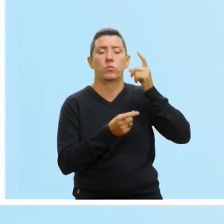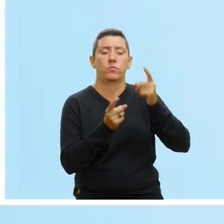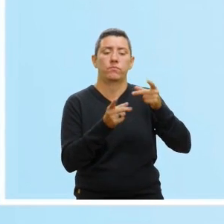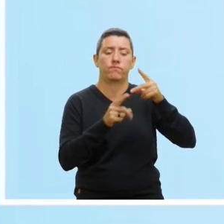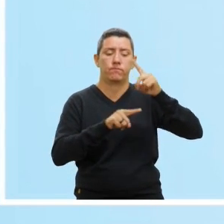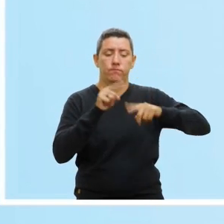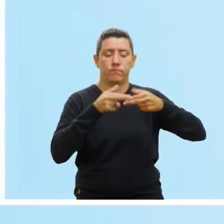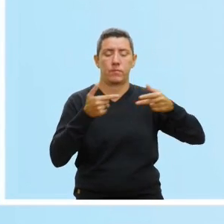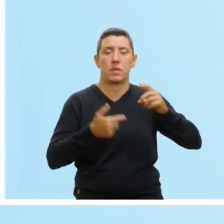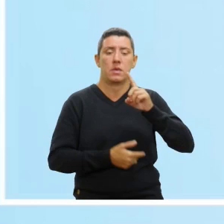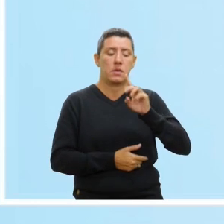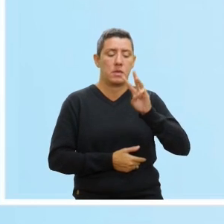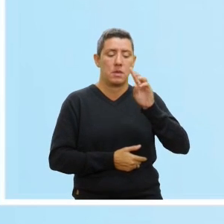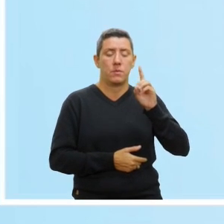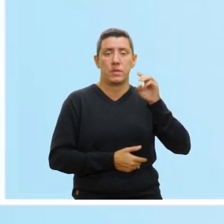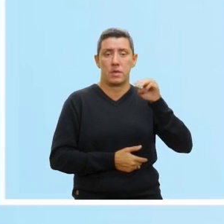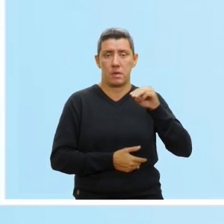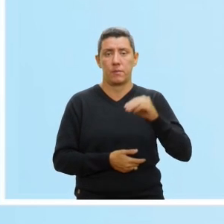DWDM.